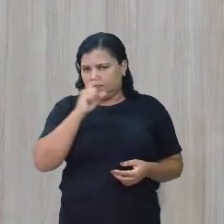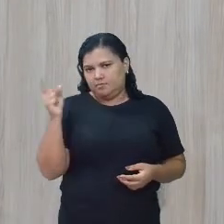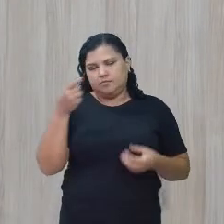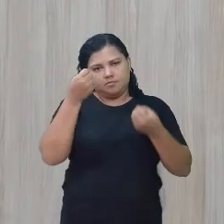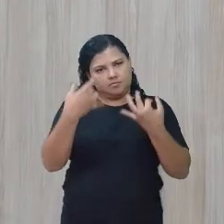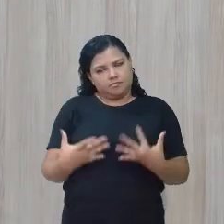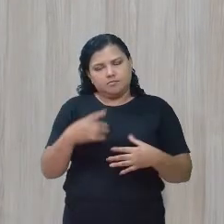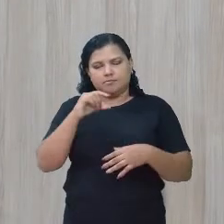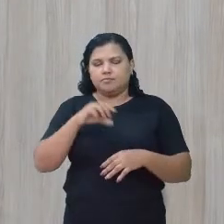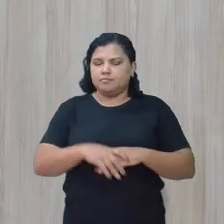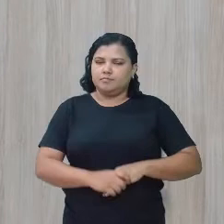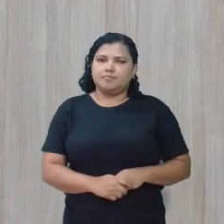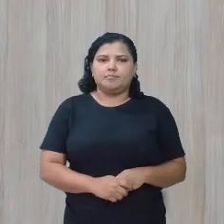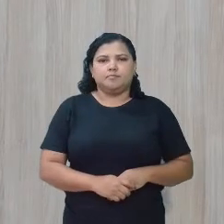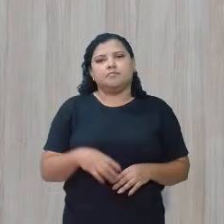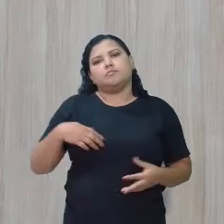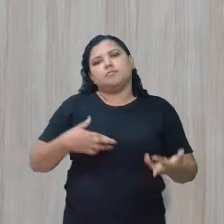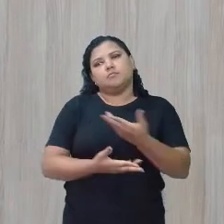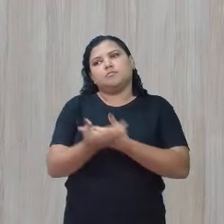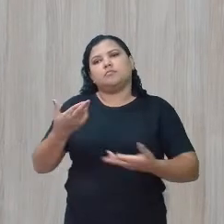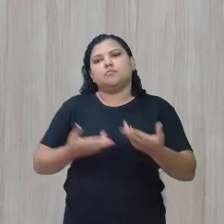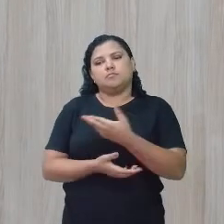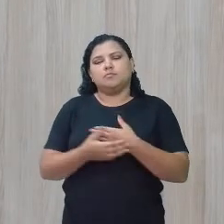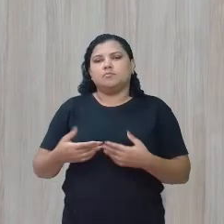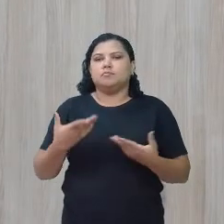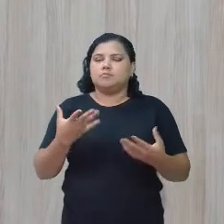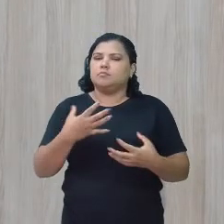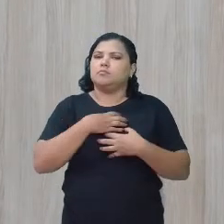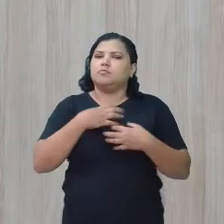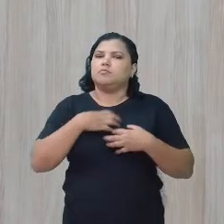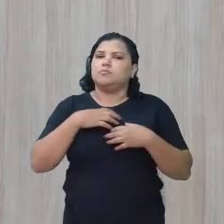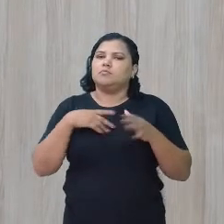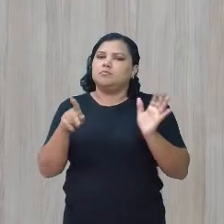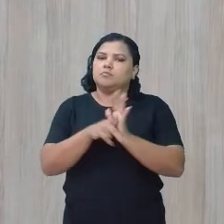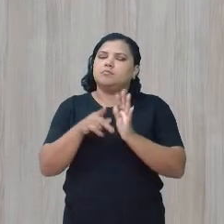suas considerações relacionando a esses métodos que